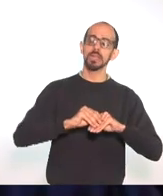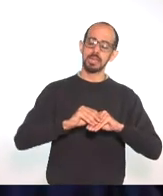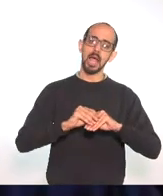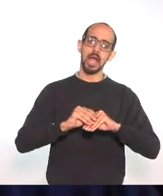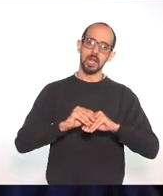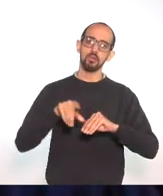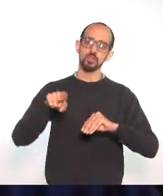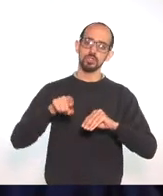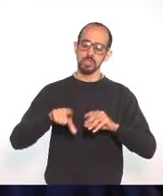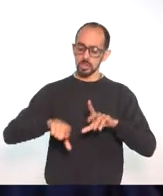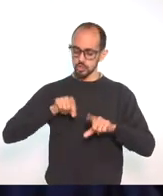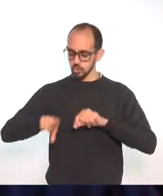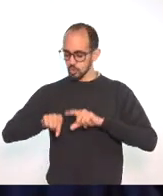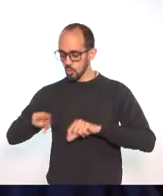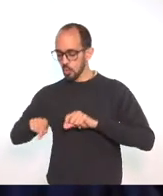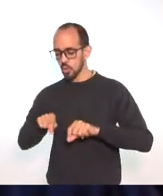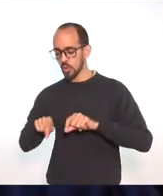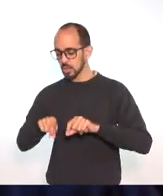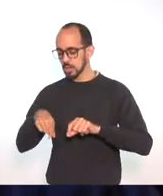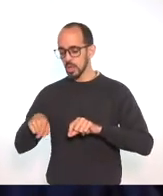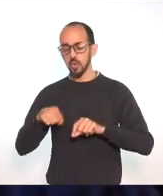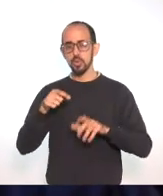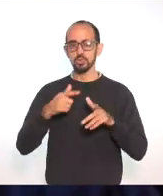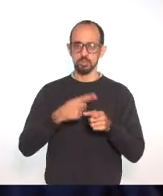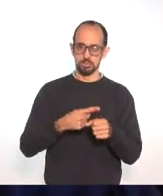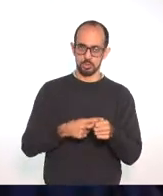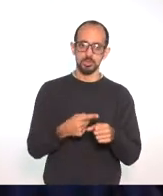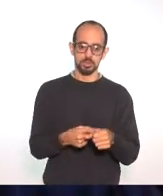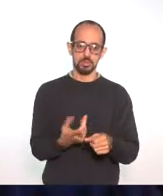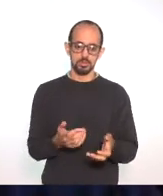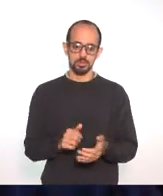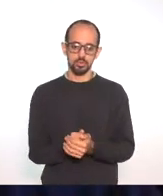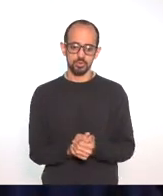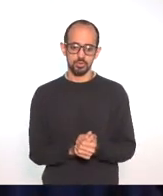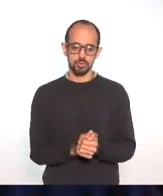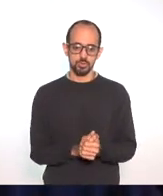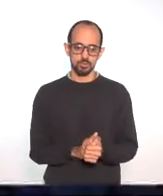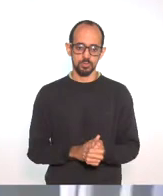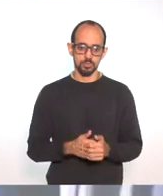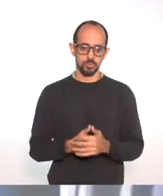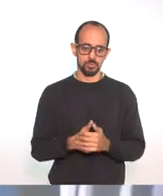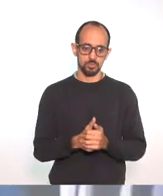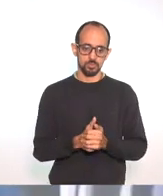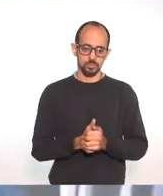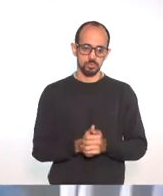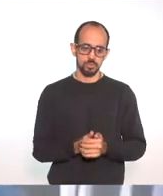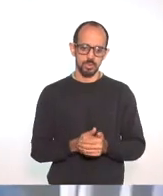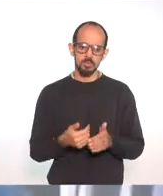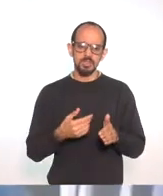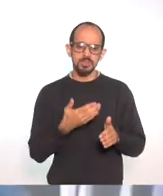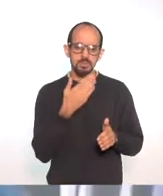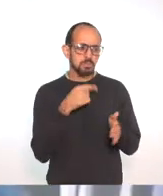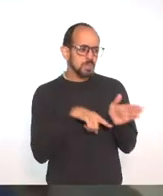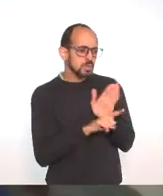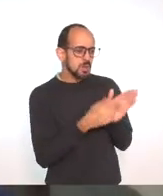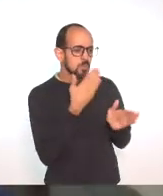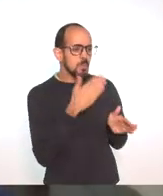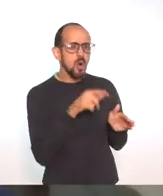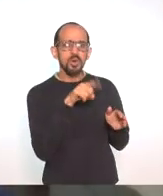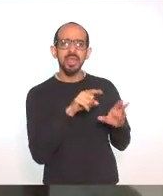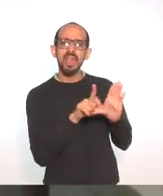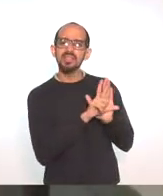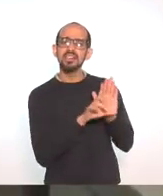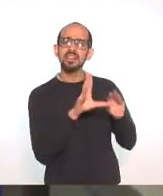Você retirou os 22 municípios mas conhecimento para nos Paulo qual é assim venda venda